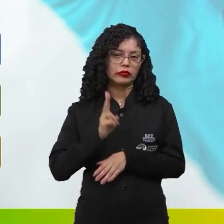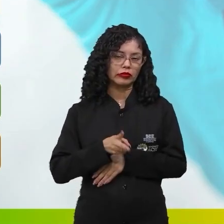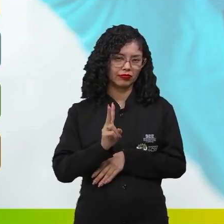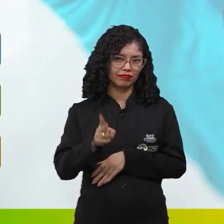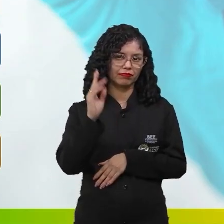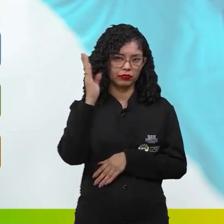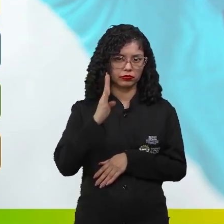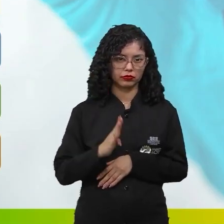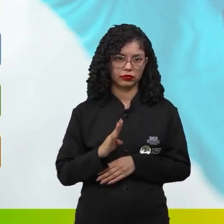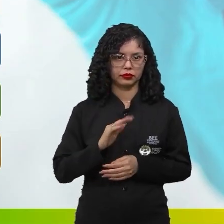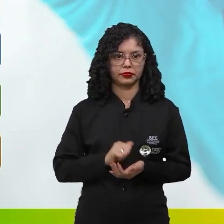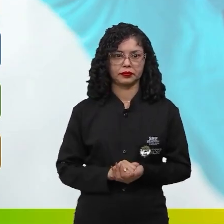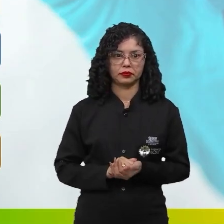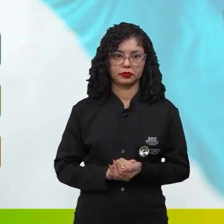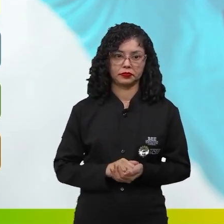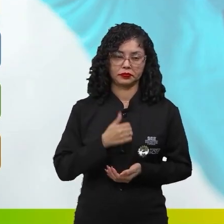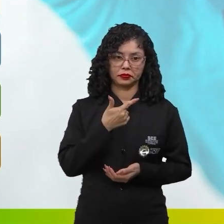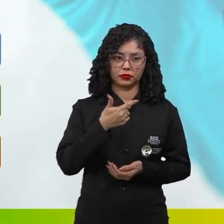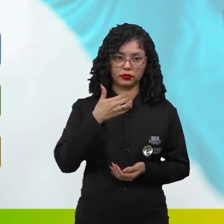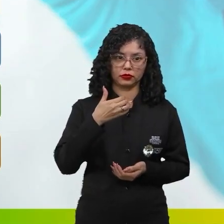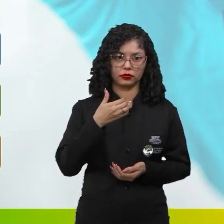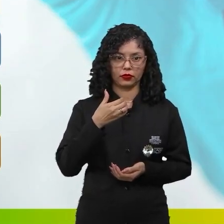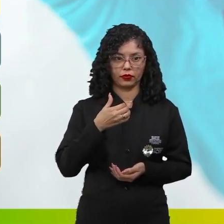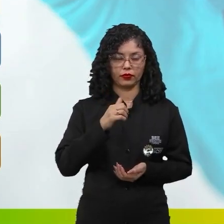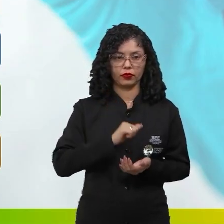congênita no Brasil. Em